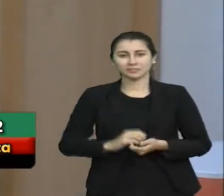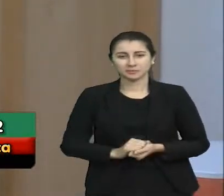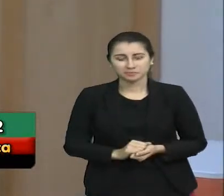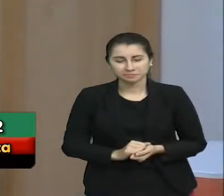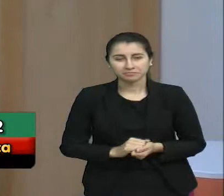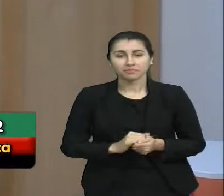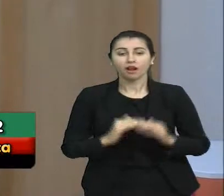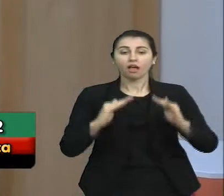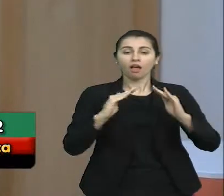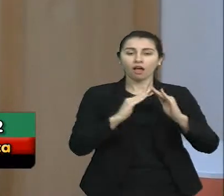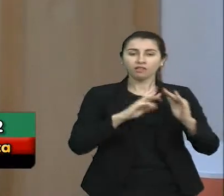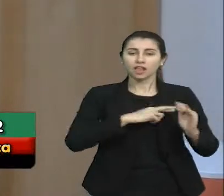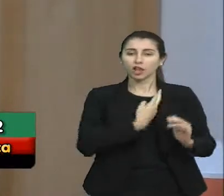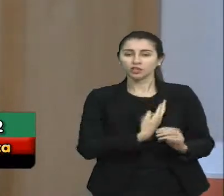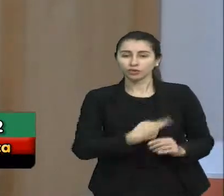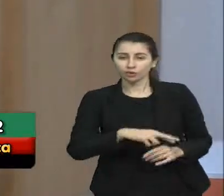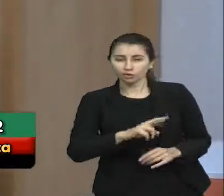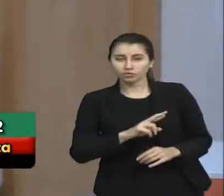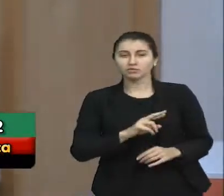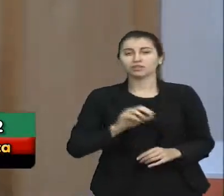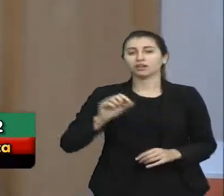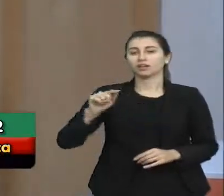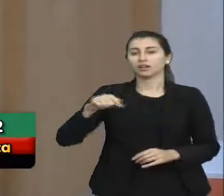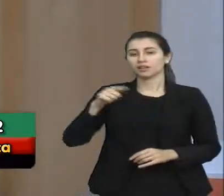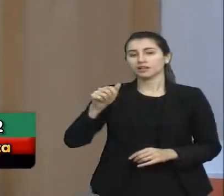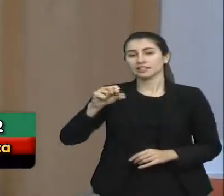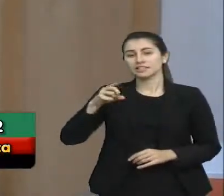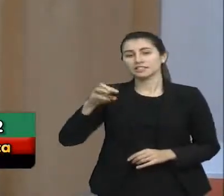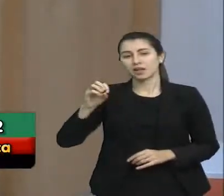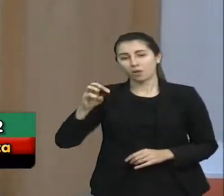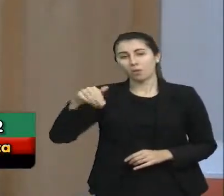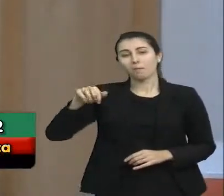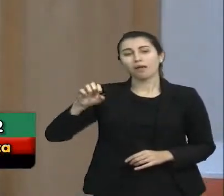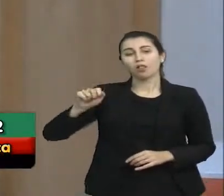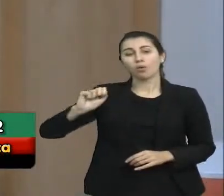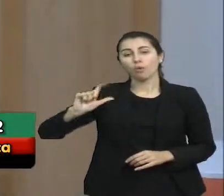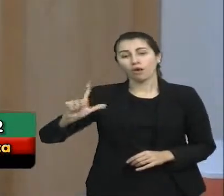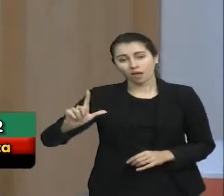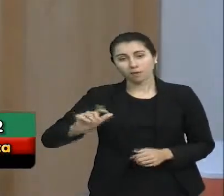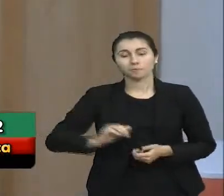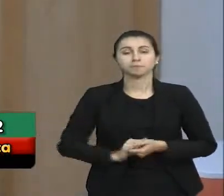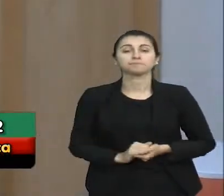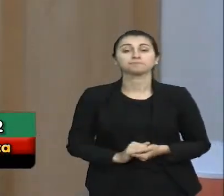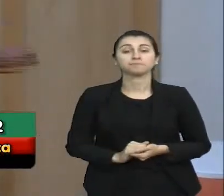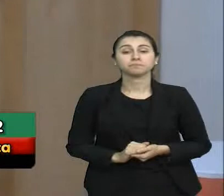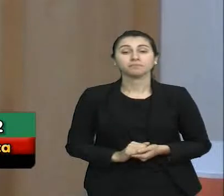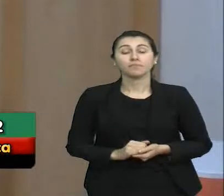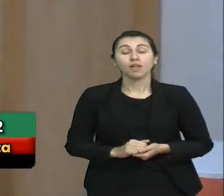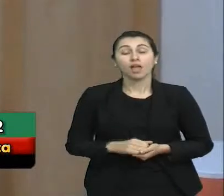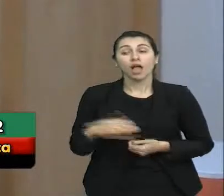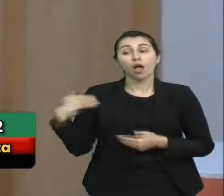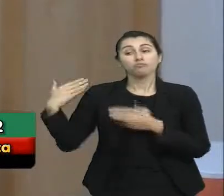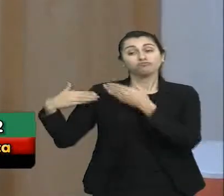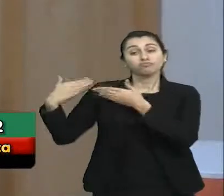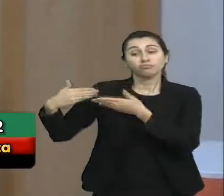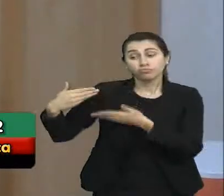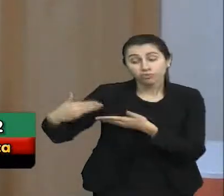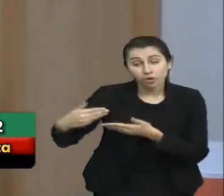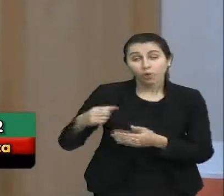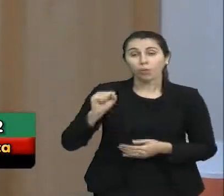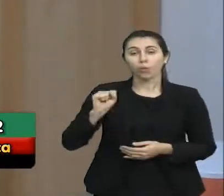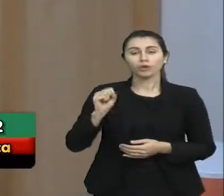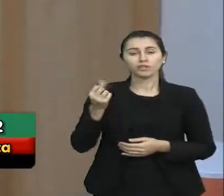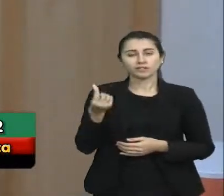Ribeiro. Depois vim para São Paulo aos 11 anos, em 86, que foi feito, voltei